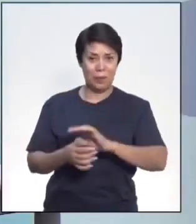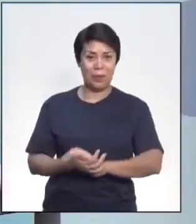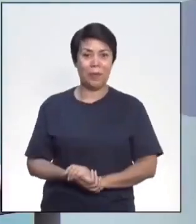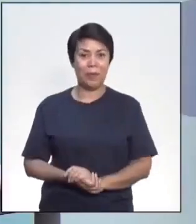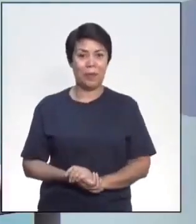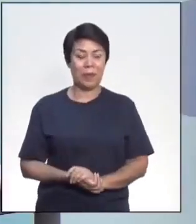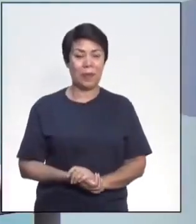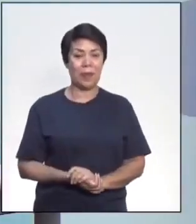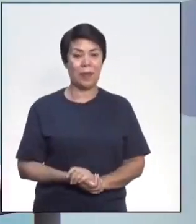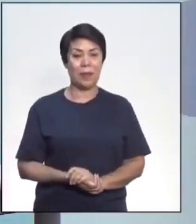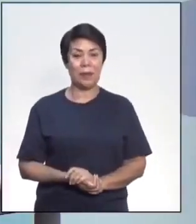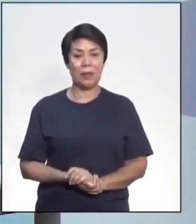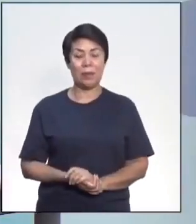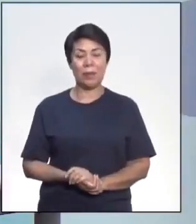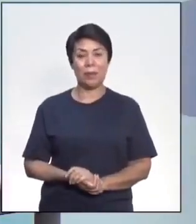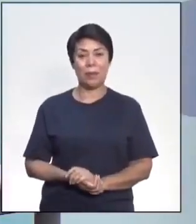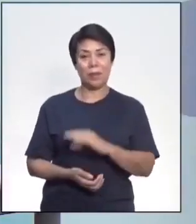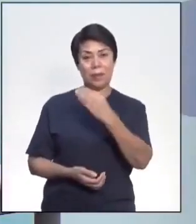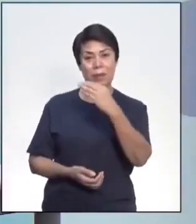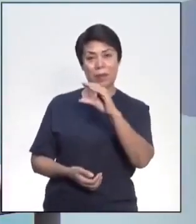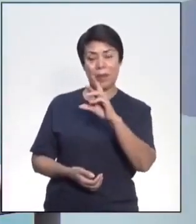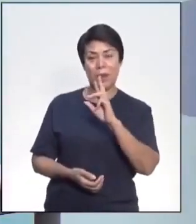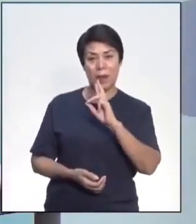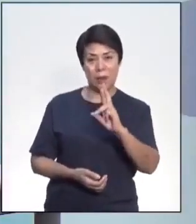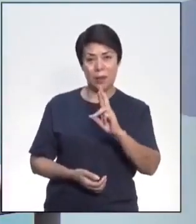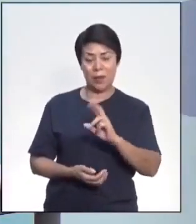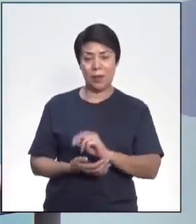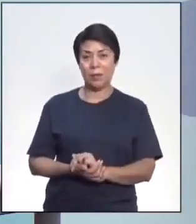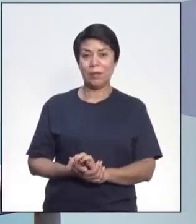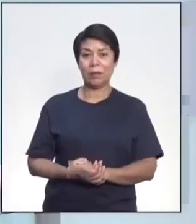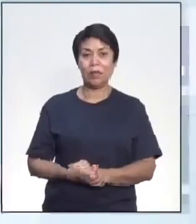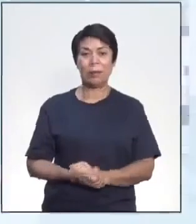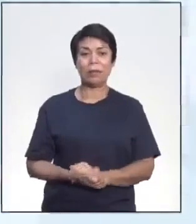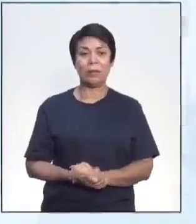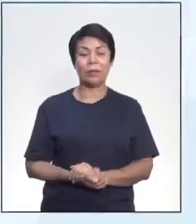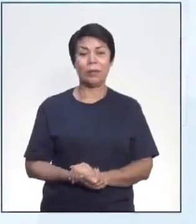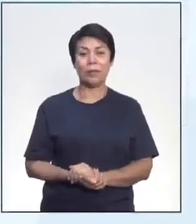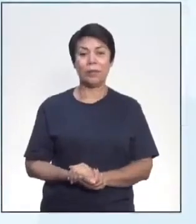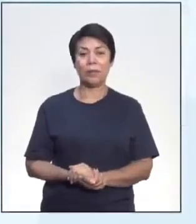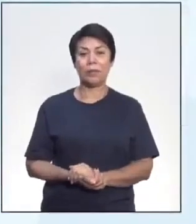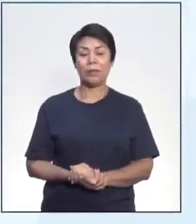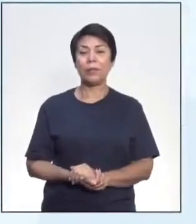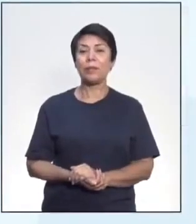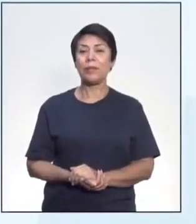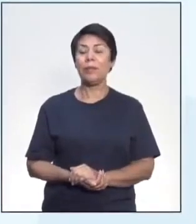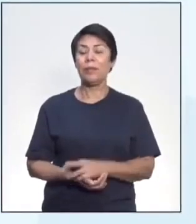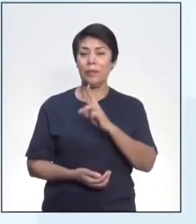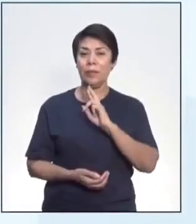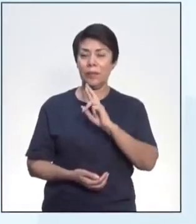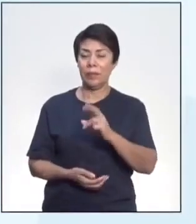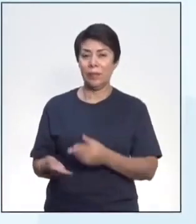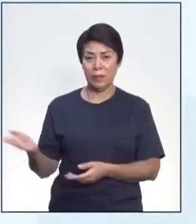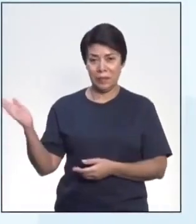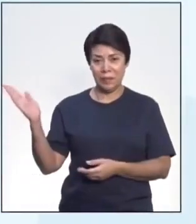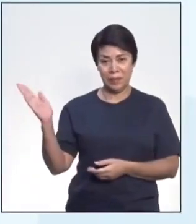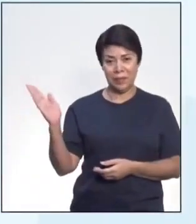sim. Ó, vamos pôr a respostinha aqui para eles, quem quiser printar a tela. Tá? Em uma reação química que está em equilíbrio, temos reagente e